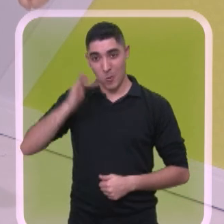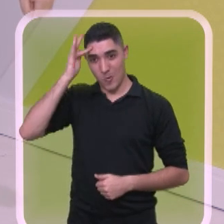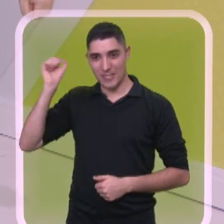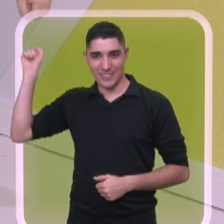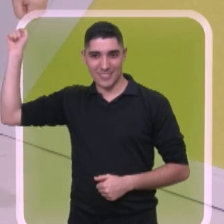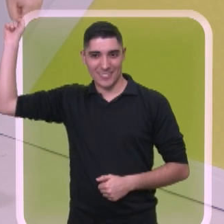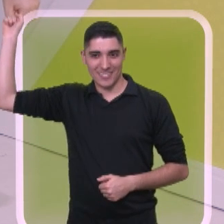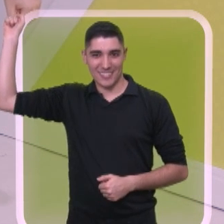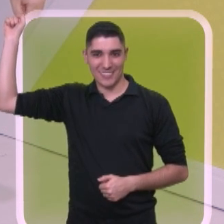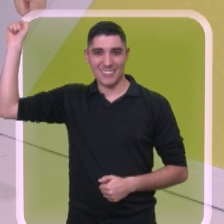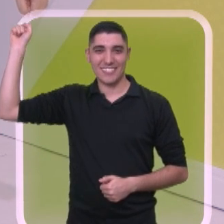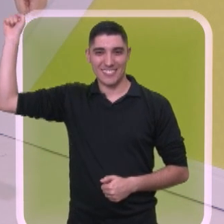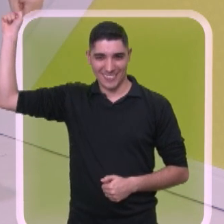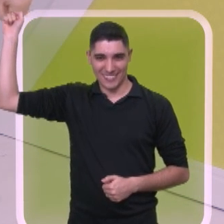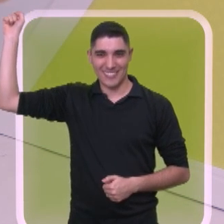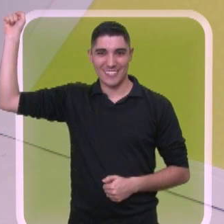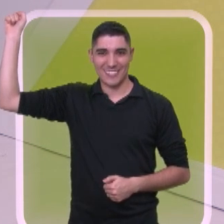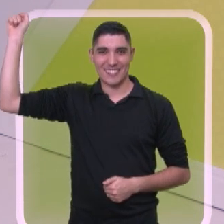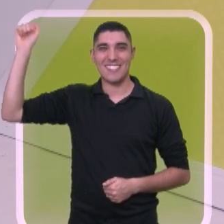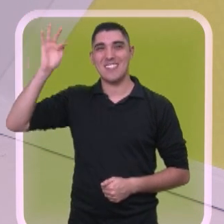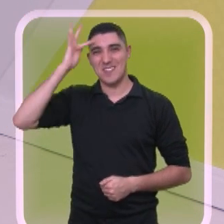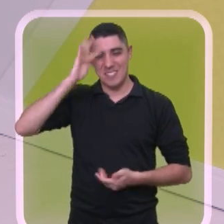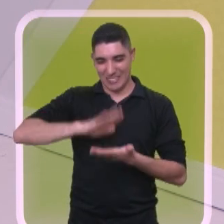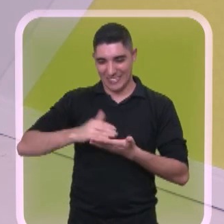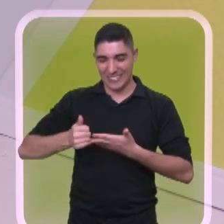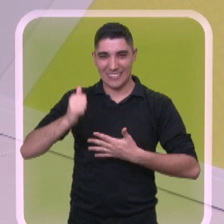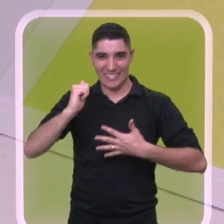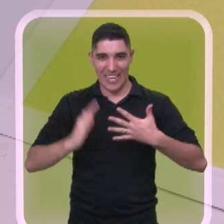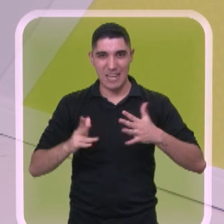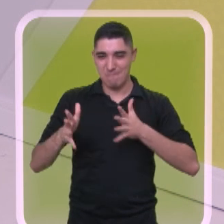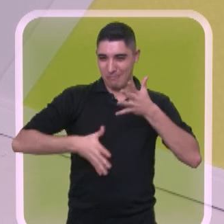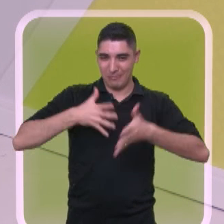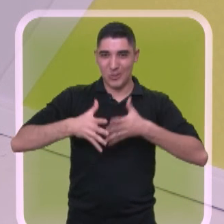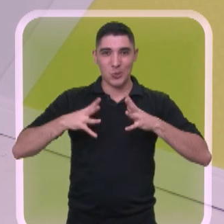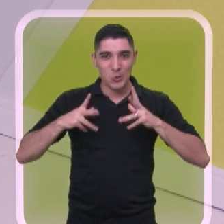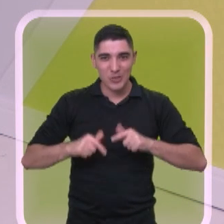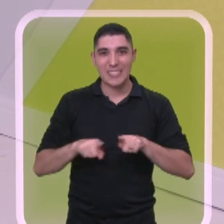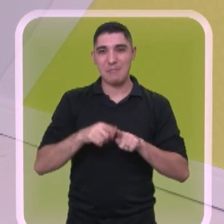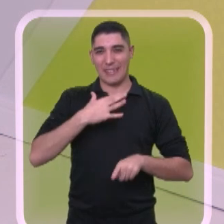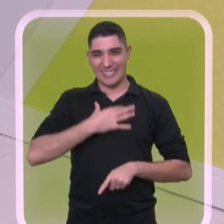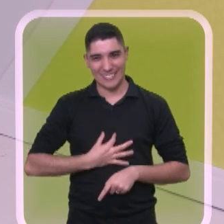grande abraço, hein? Sempre um prazer. Grande, Luiz, traduziu hoje tudo, hein? E aquelas